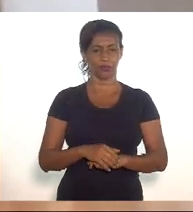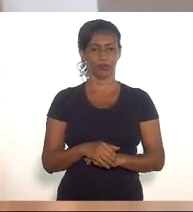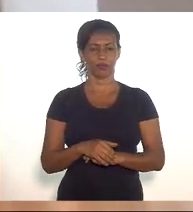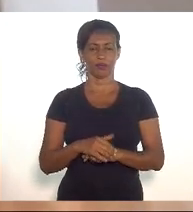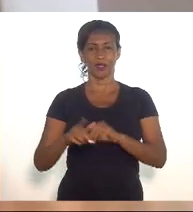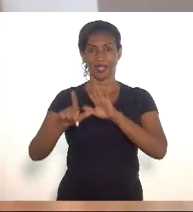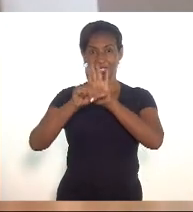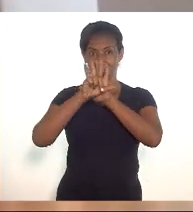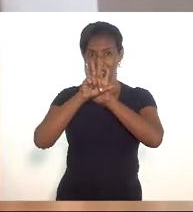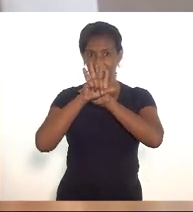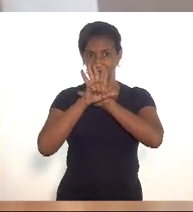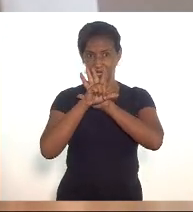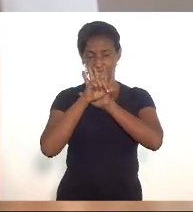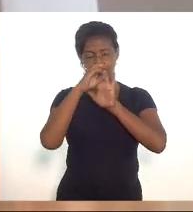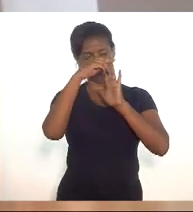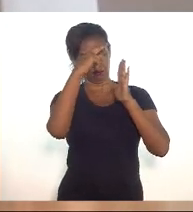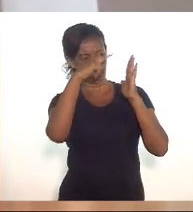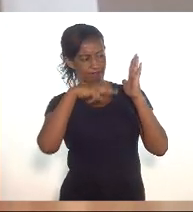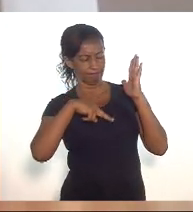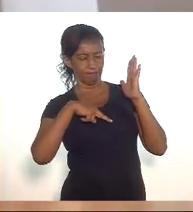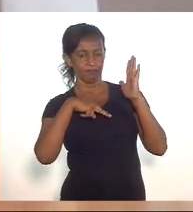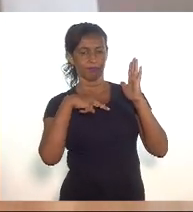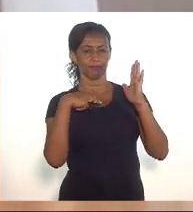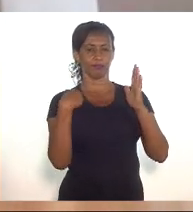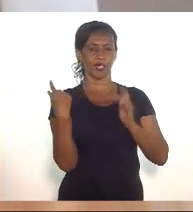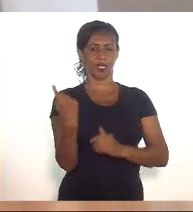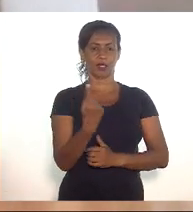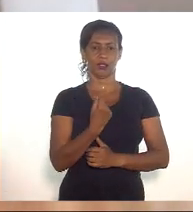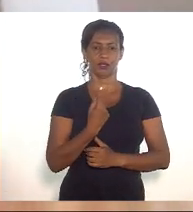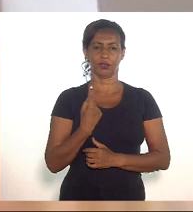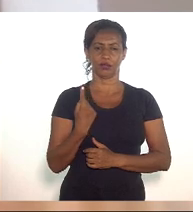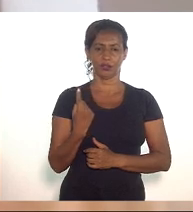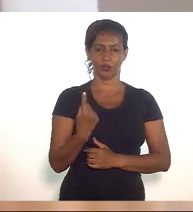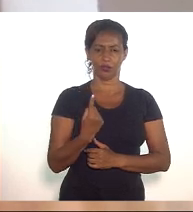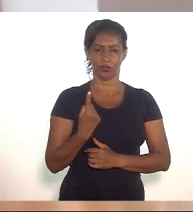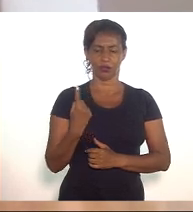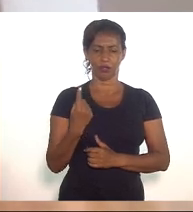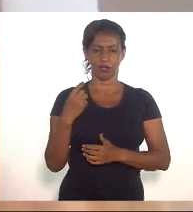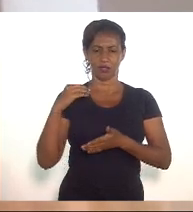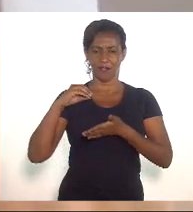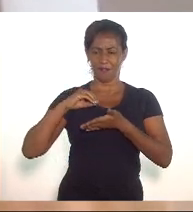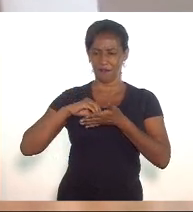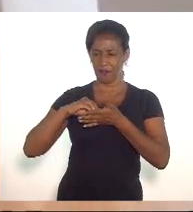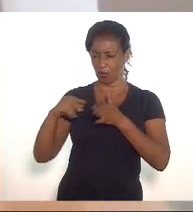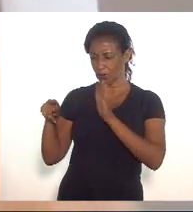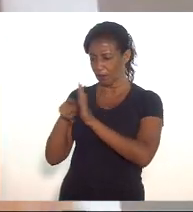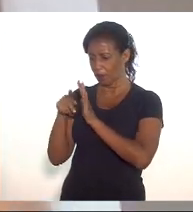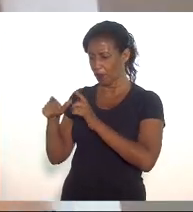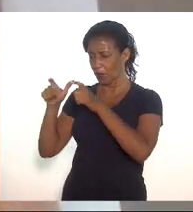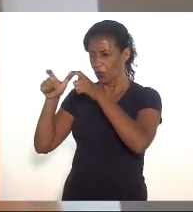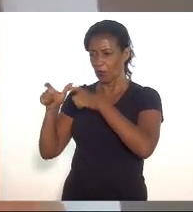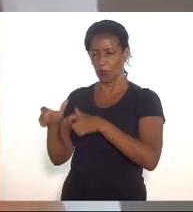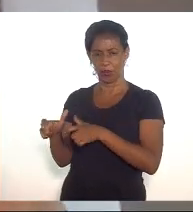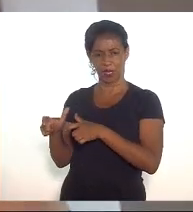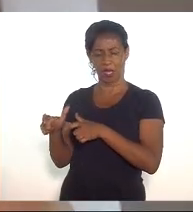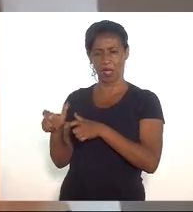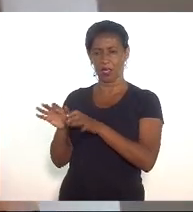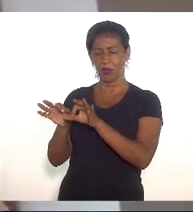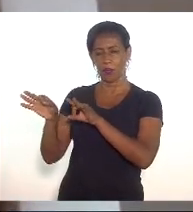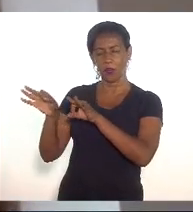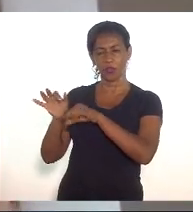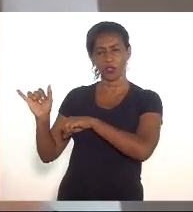monitoramento das leis orçamentárias, a nossa ausência de uma matriz insumo-produto e a ausência do